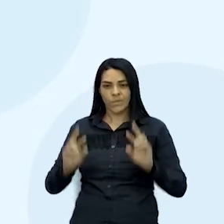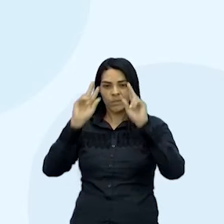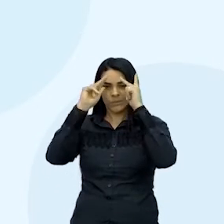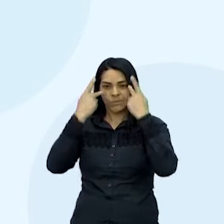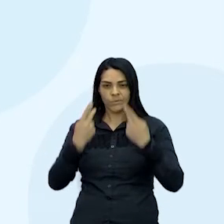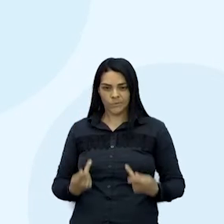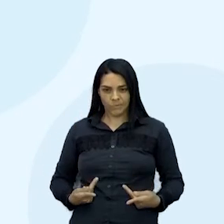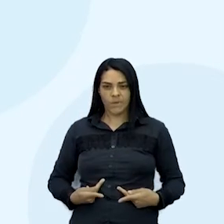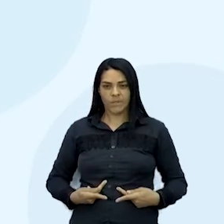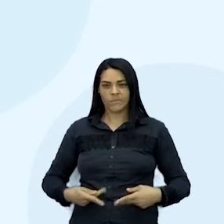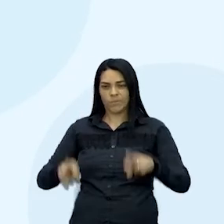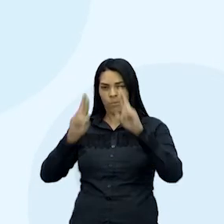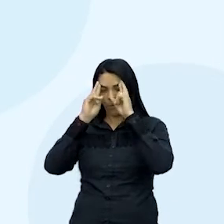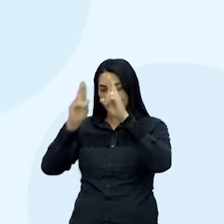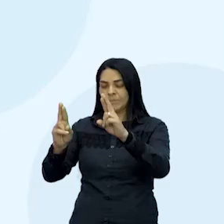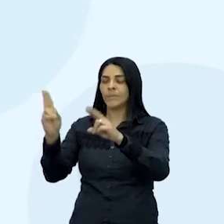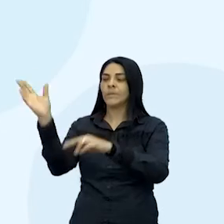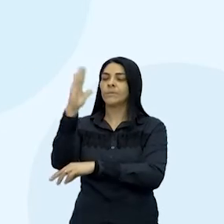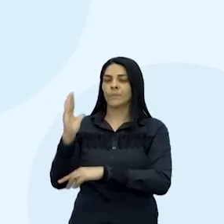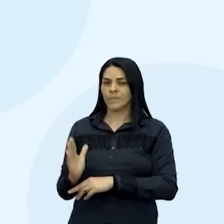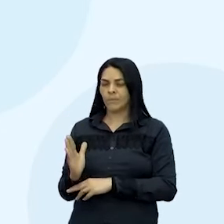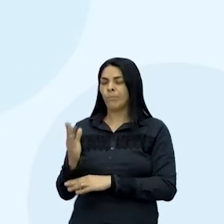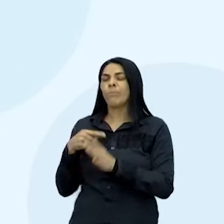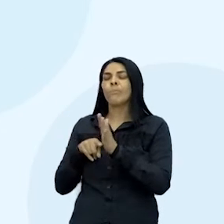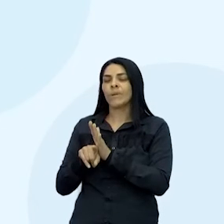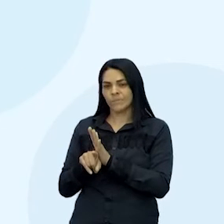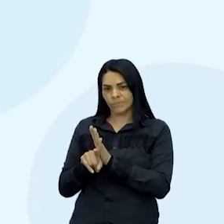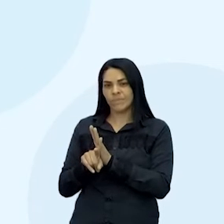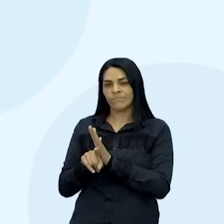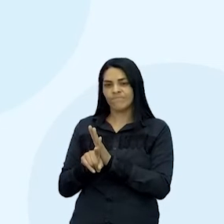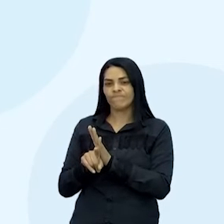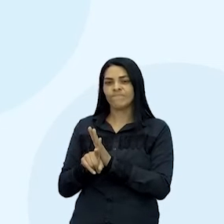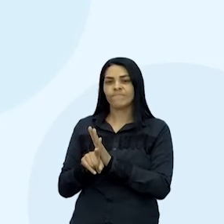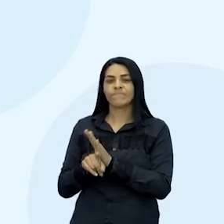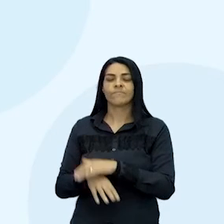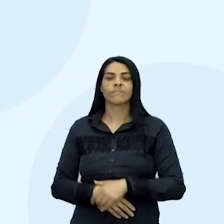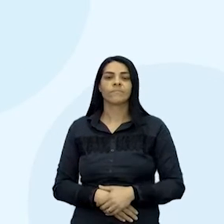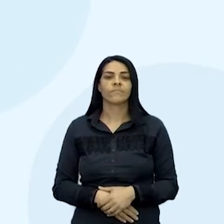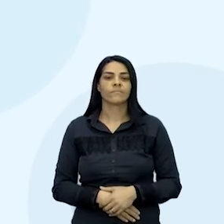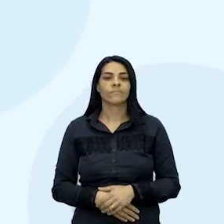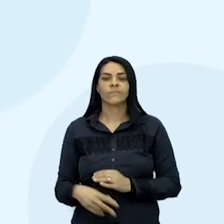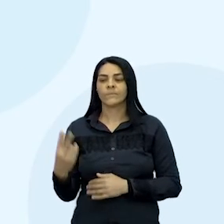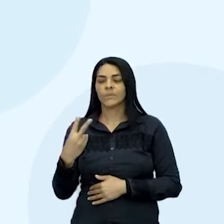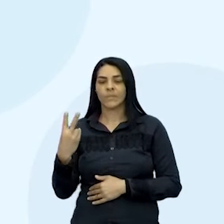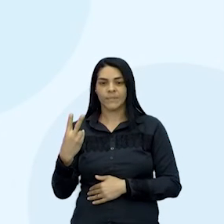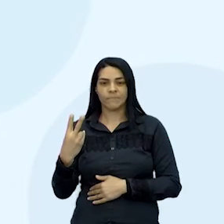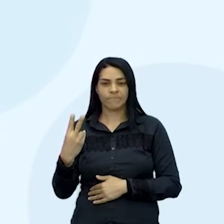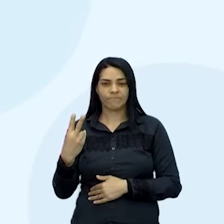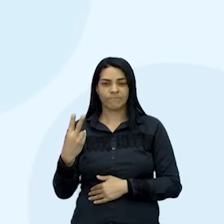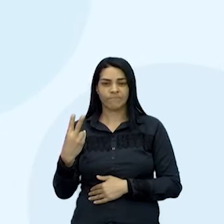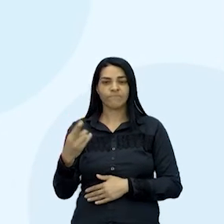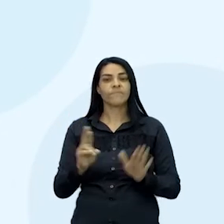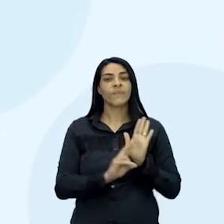Brasil? Vocês podem fazer um fórum justamente sobre essa pergunta. 2.